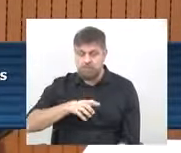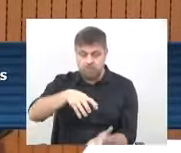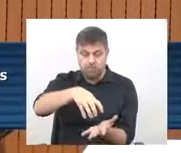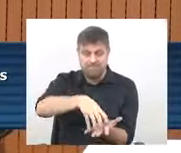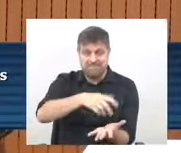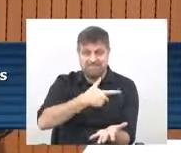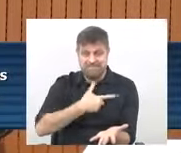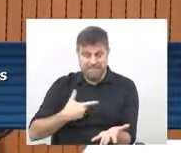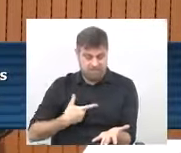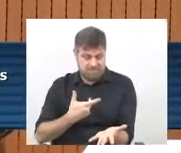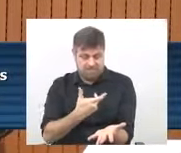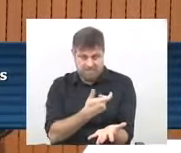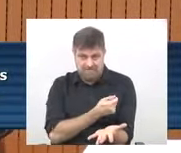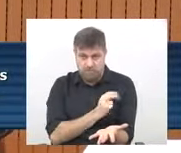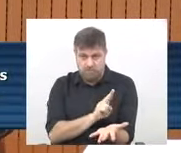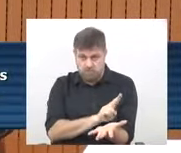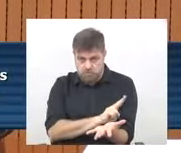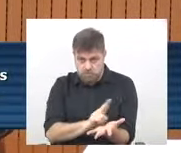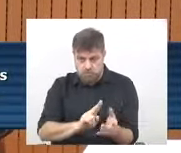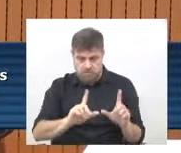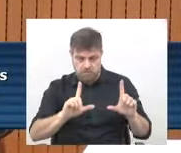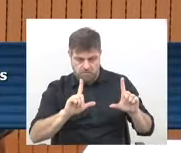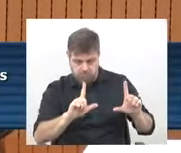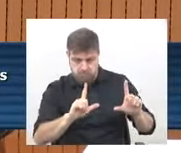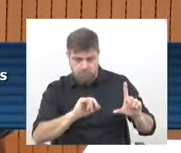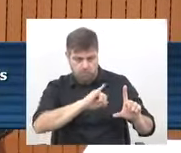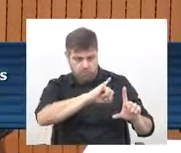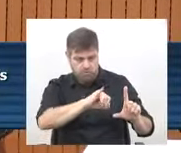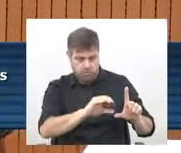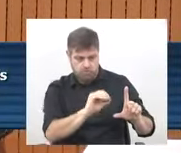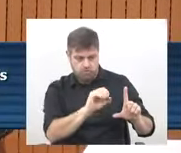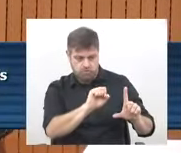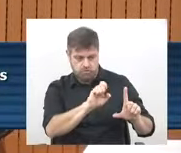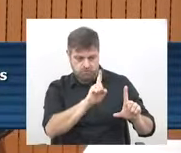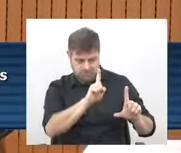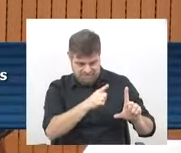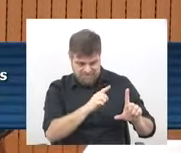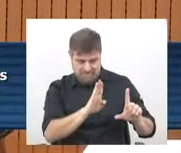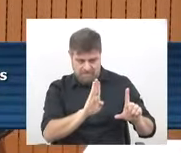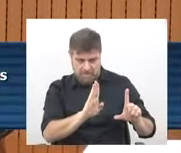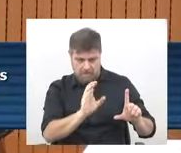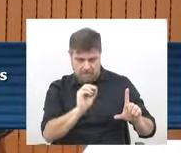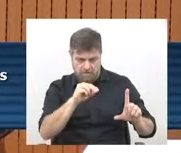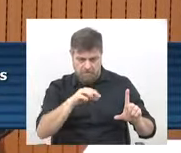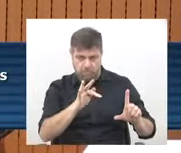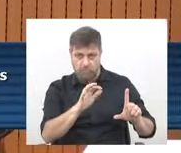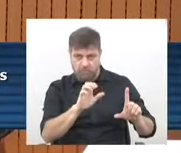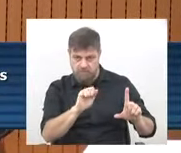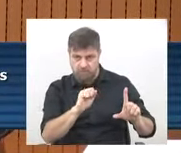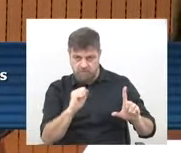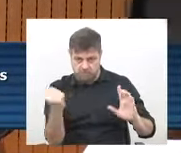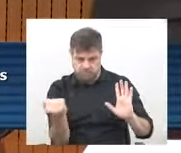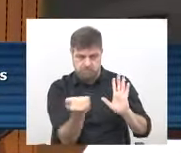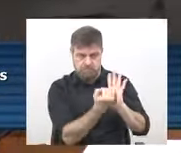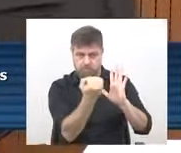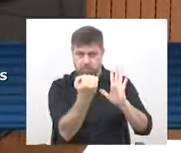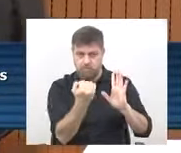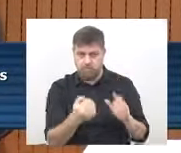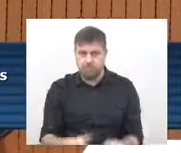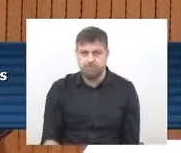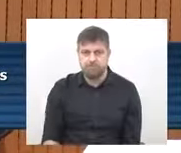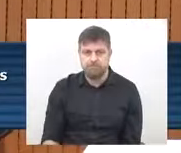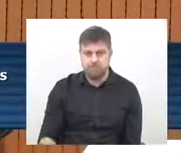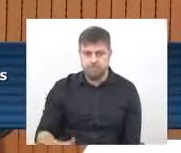denomina Centro de Saúde José Carlos Bonfá, um centro de saúde no município de Campinas. Parecer